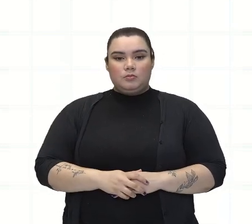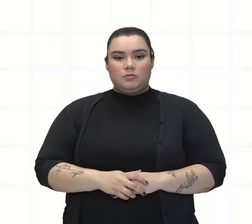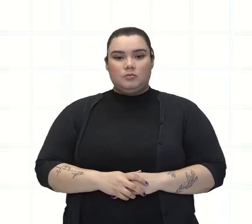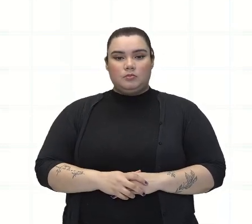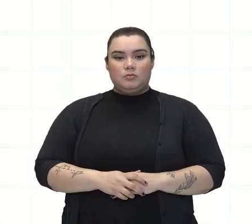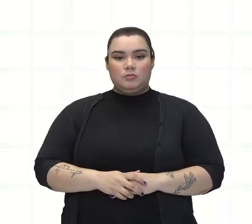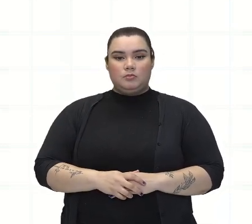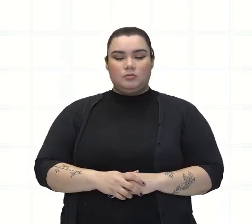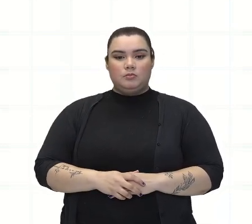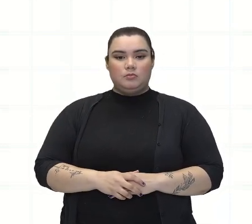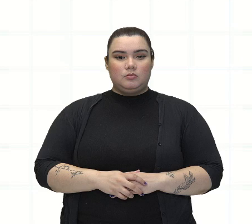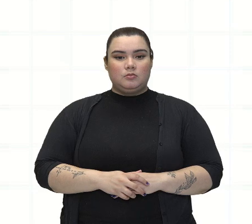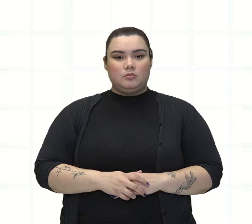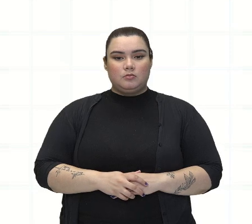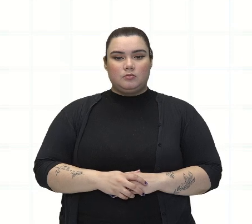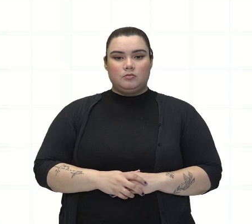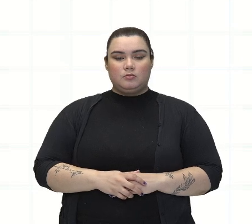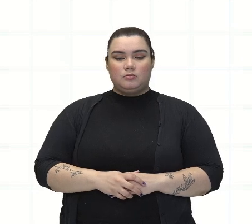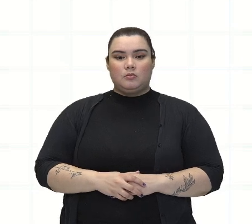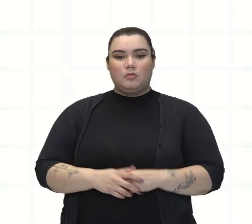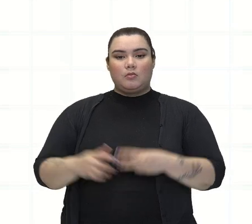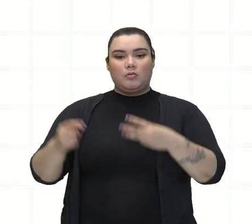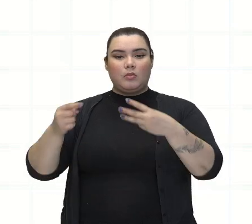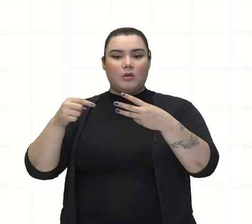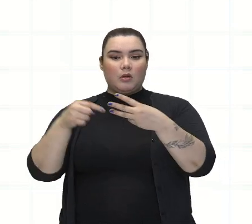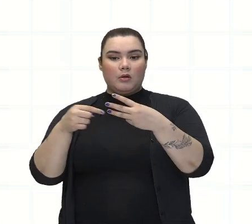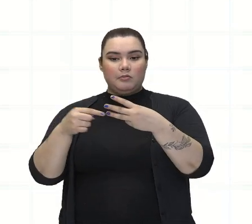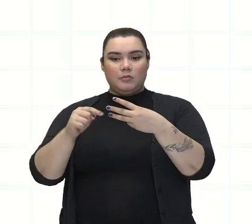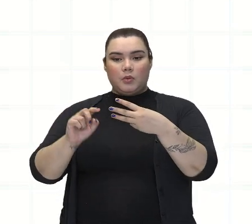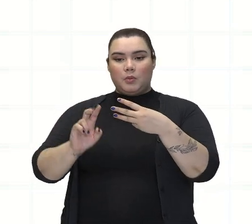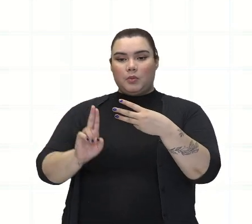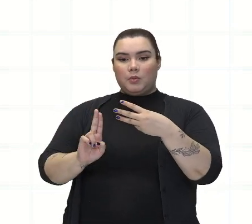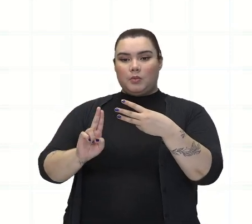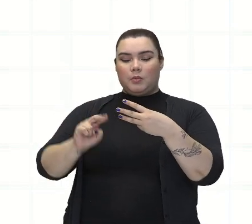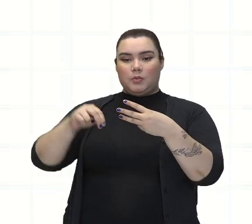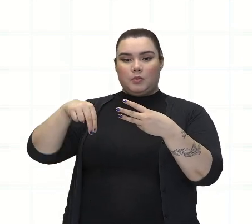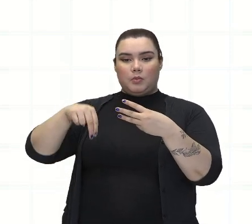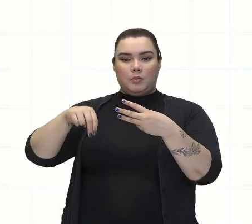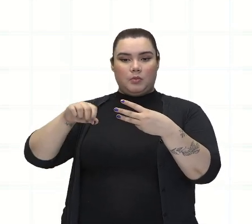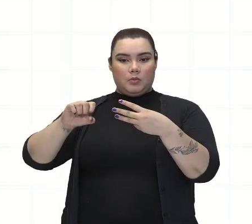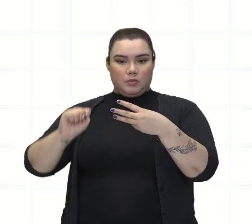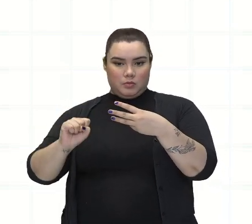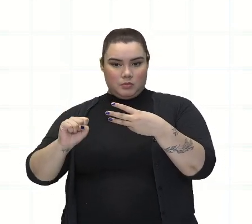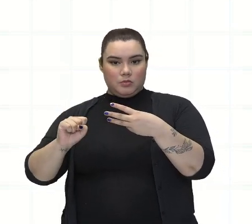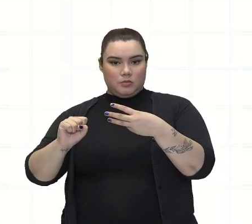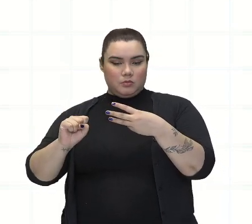uma. E no plural, nós teremos aí